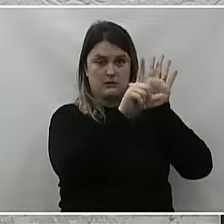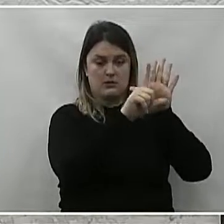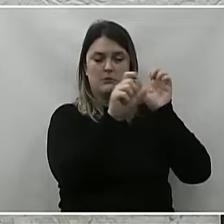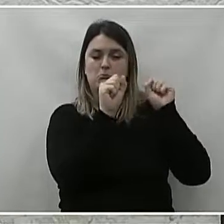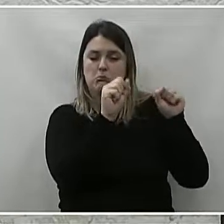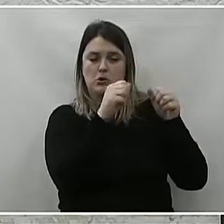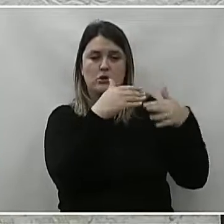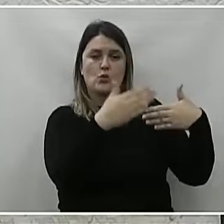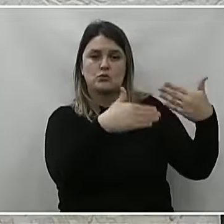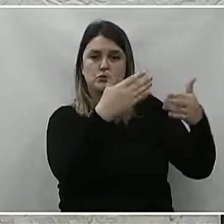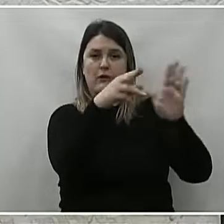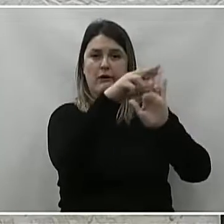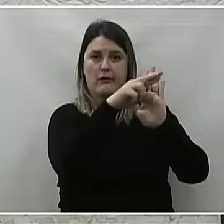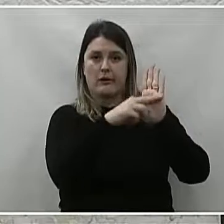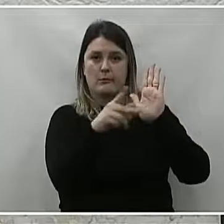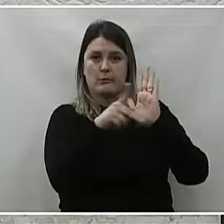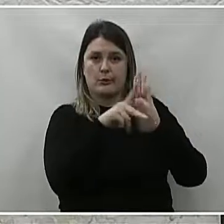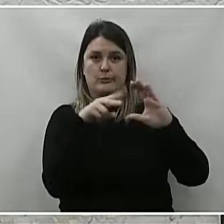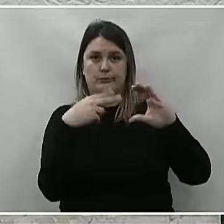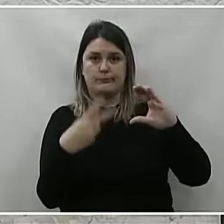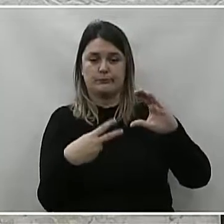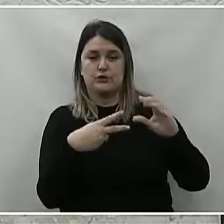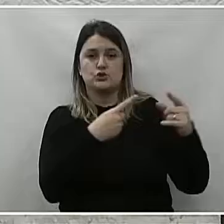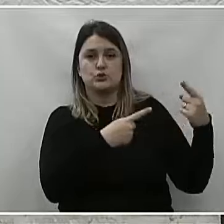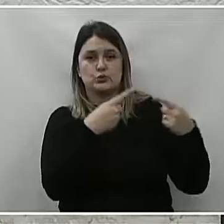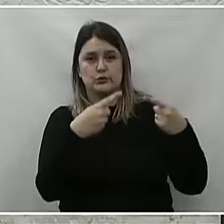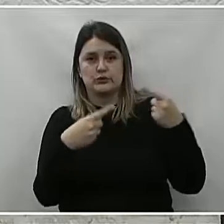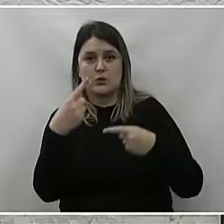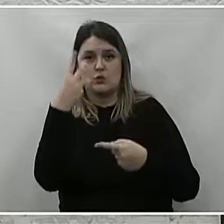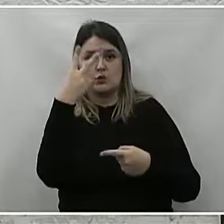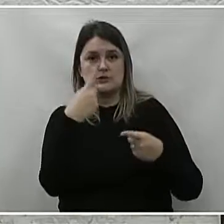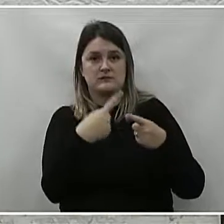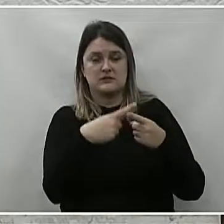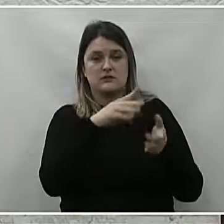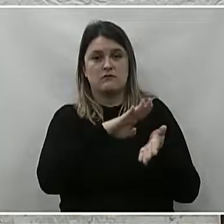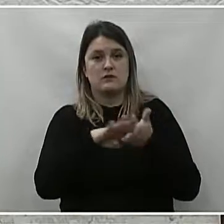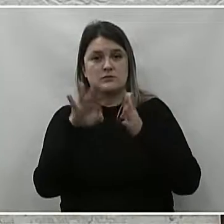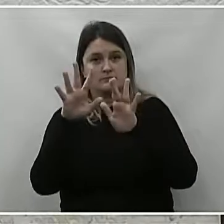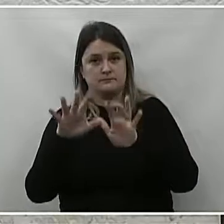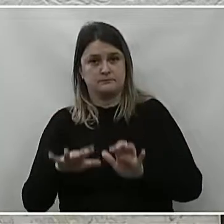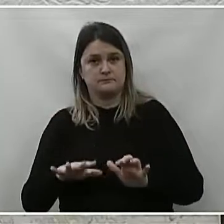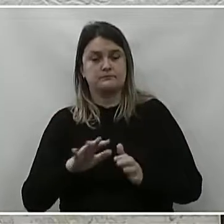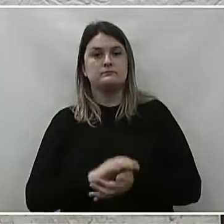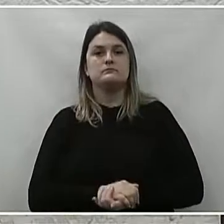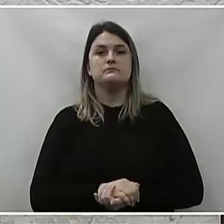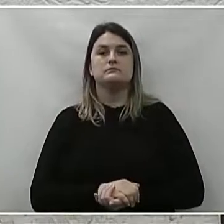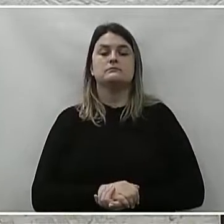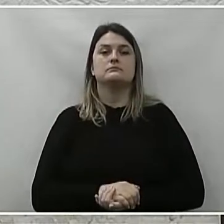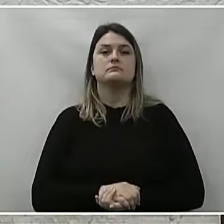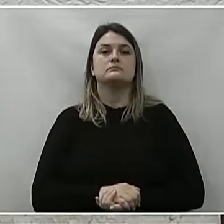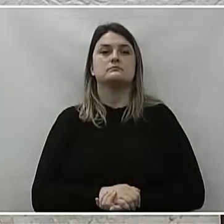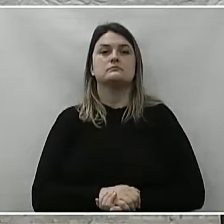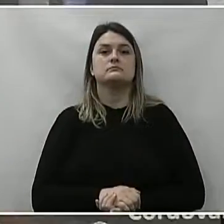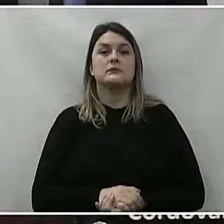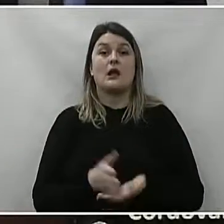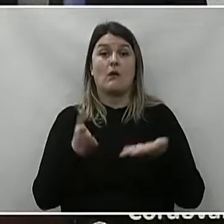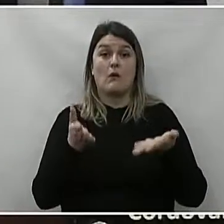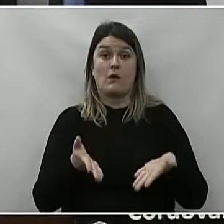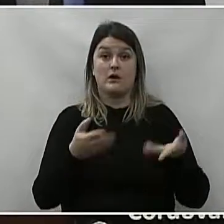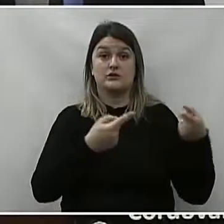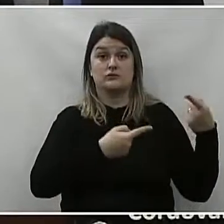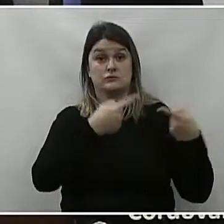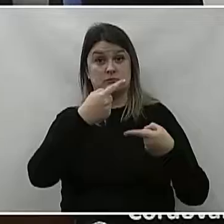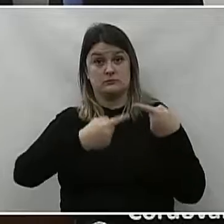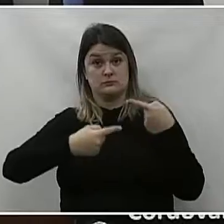seguir os trâmites do regimento. Com discussão e votação em dois turnos, com dispenso da redação final, é o parecer. Em